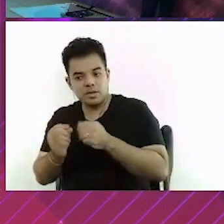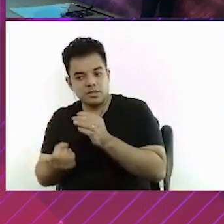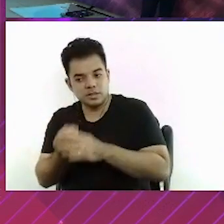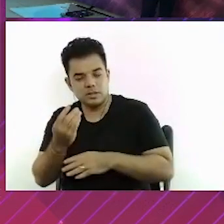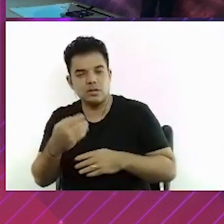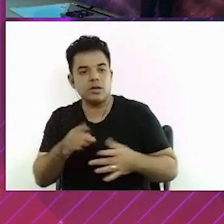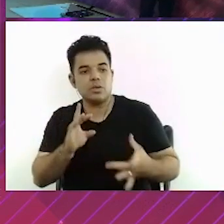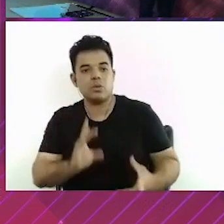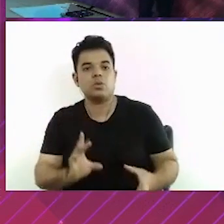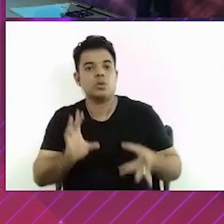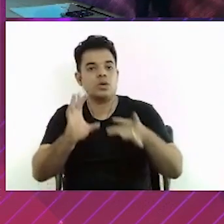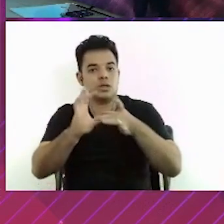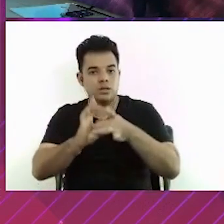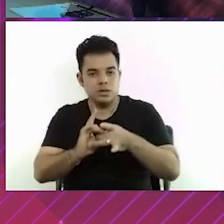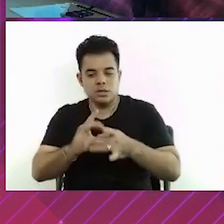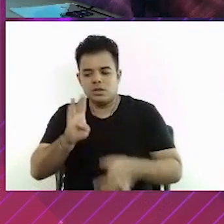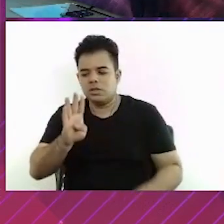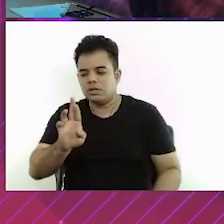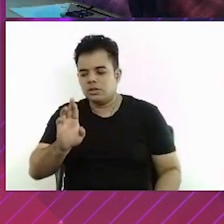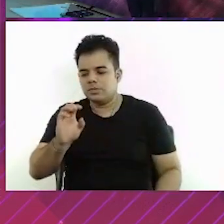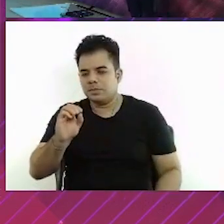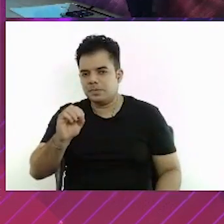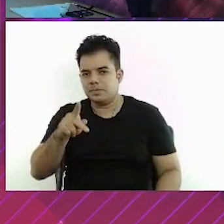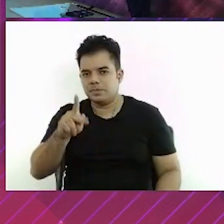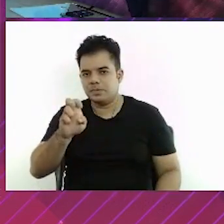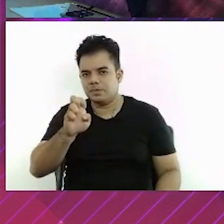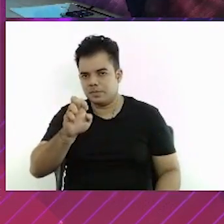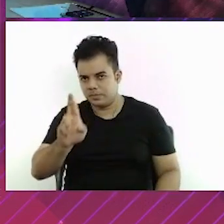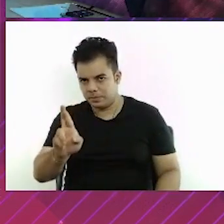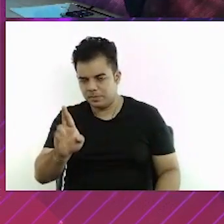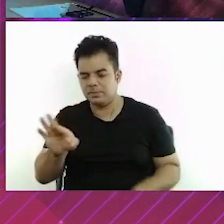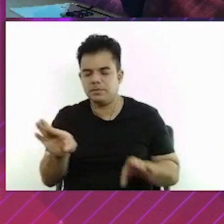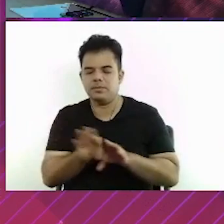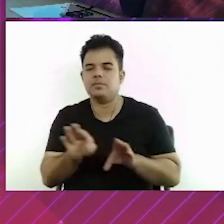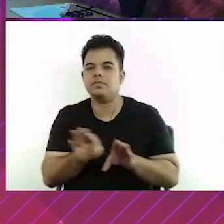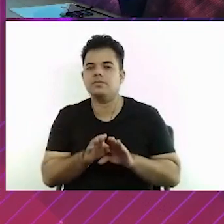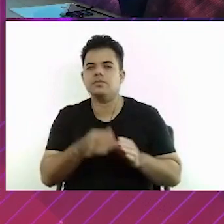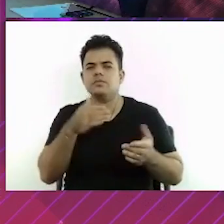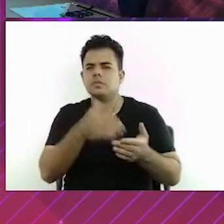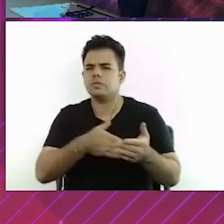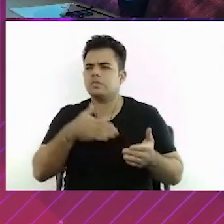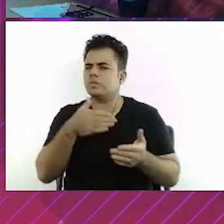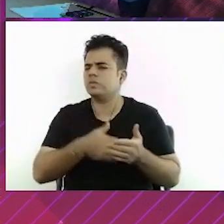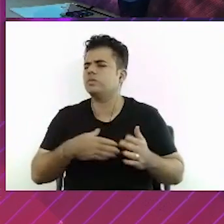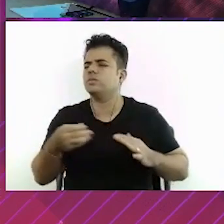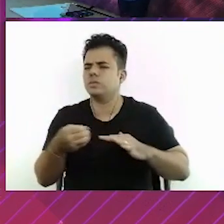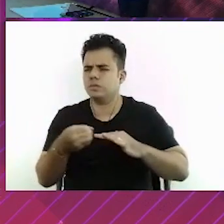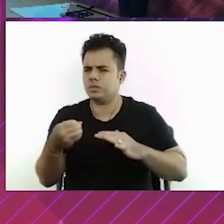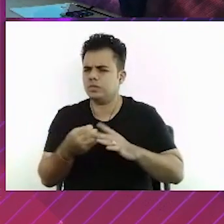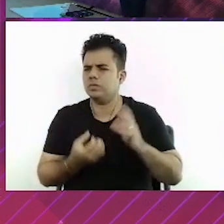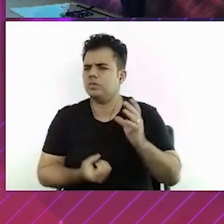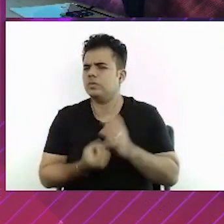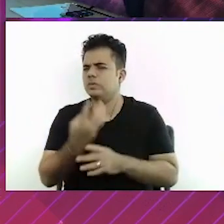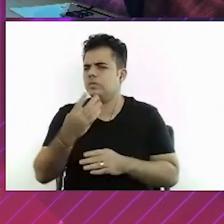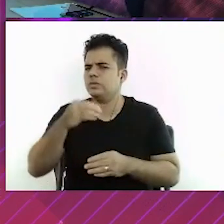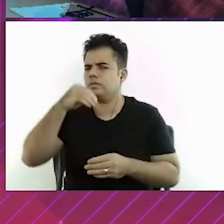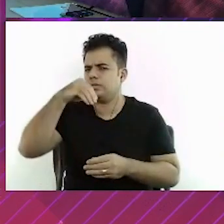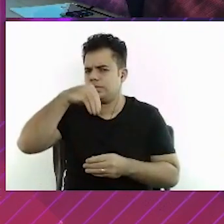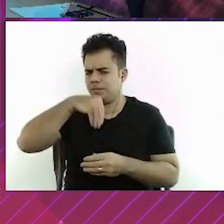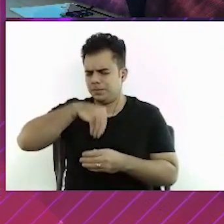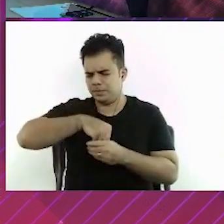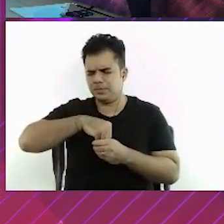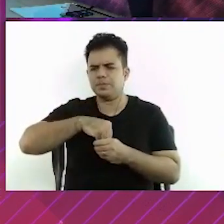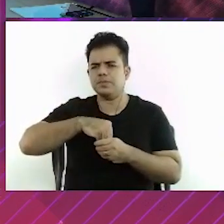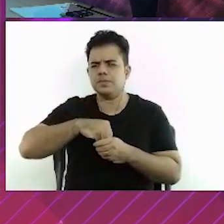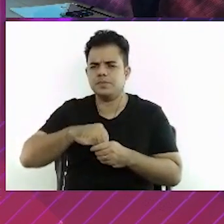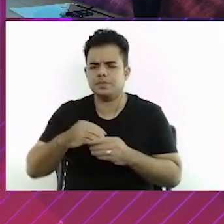com o broker. E canal, no caso, é um barramento de dados que você cria dentro de uma conexão. Estabelecer uma conexão, você pode